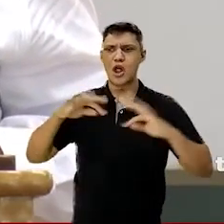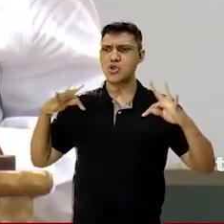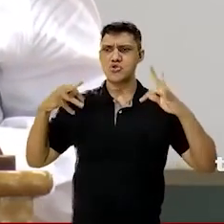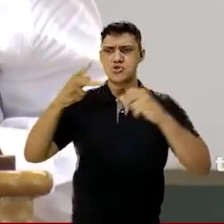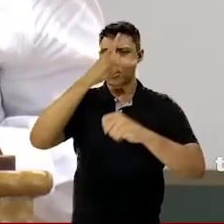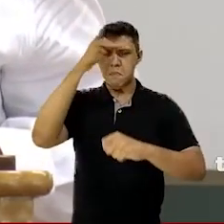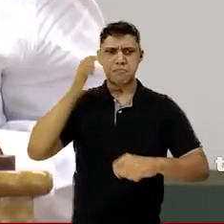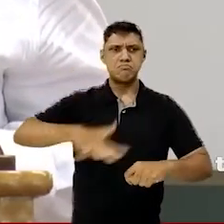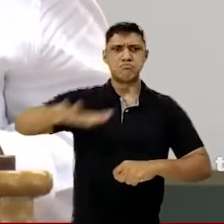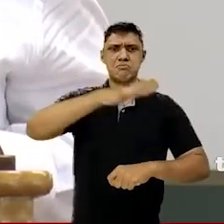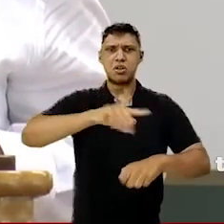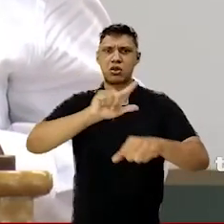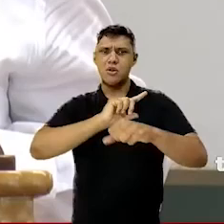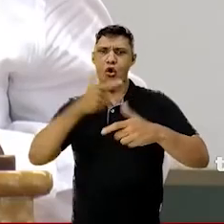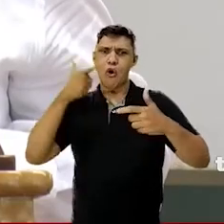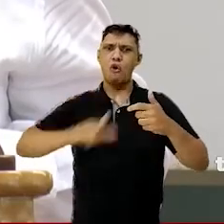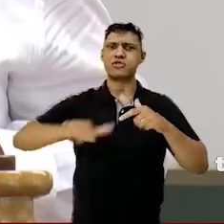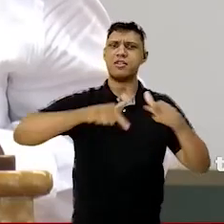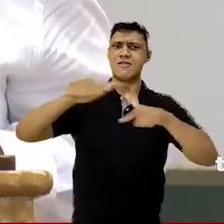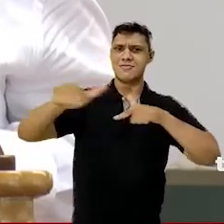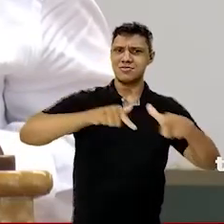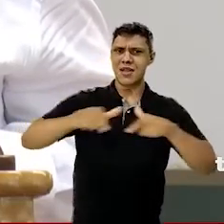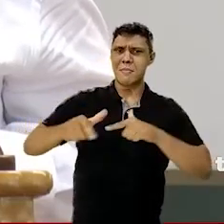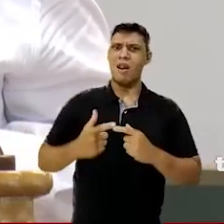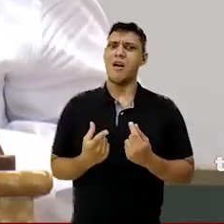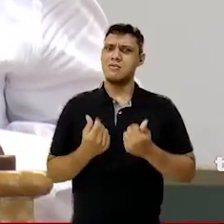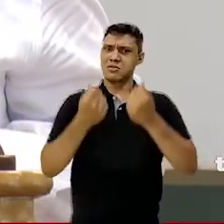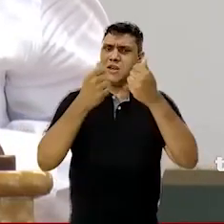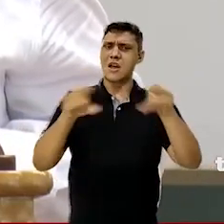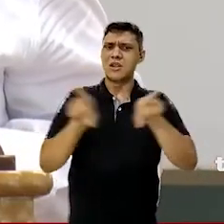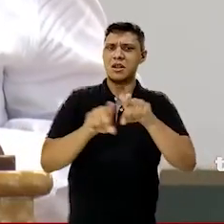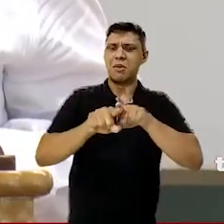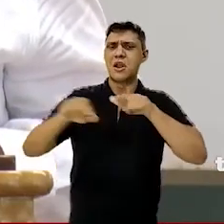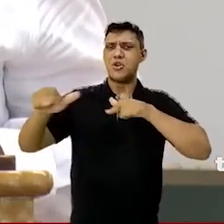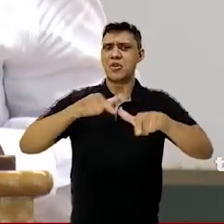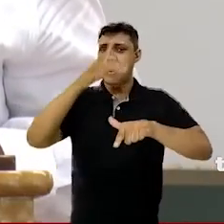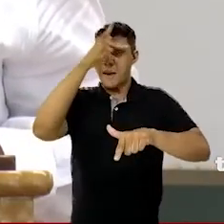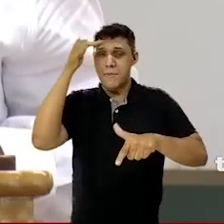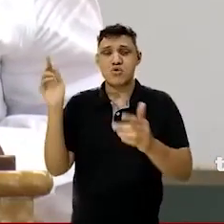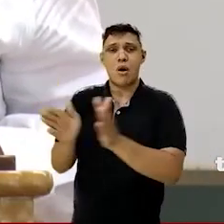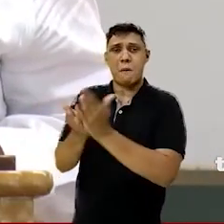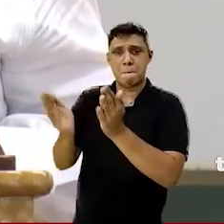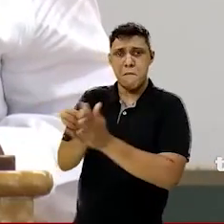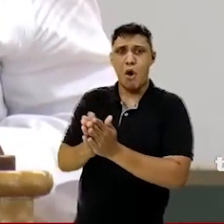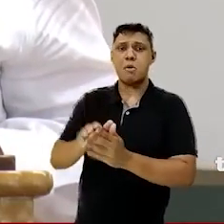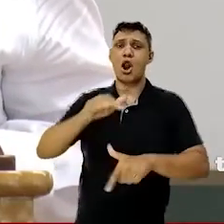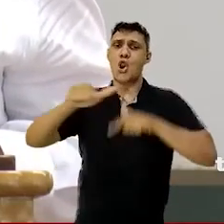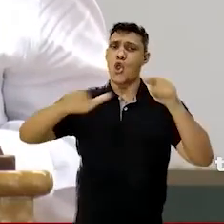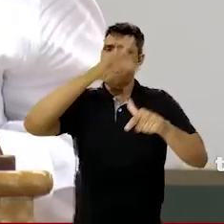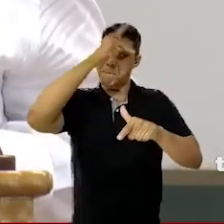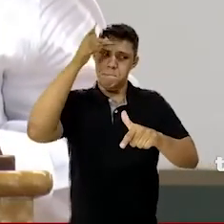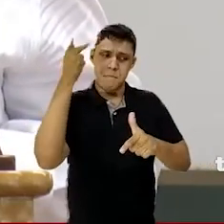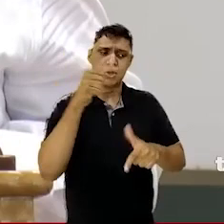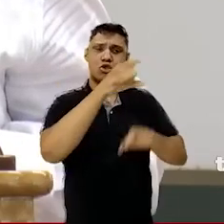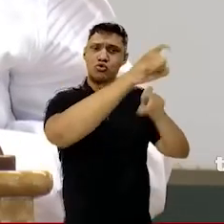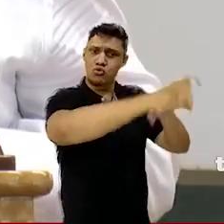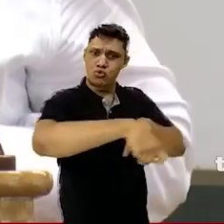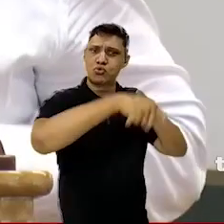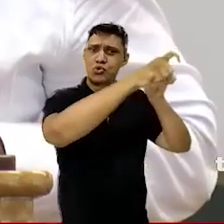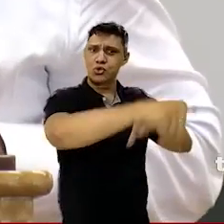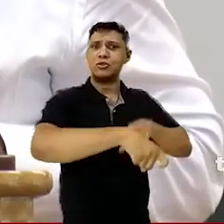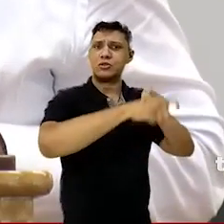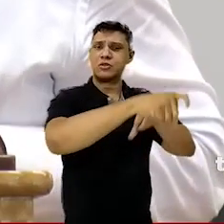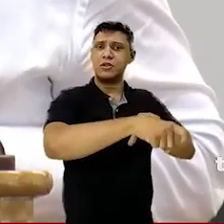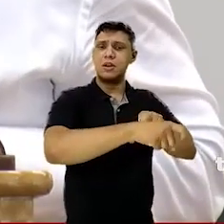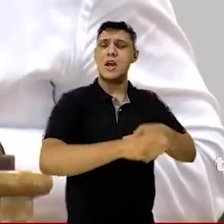e renda, lutando pelo povo mais humilde, lutando pelo agropecuarista,